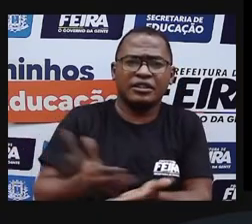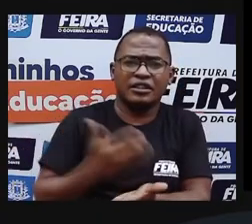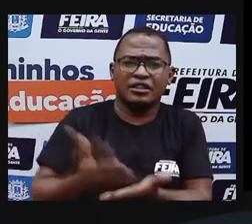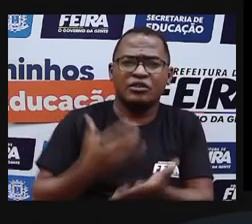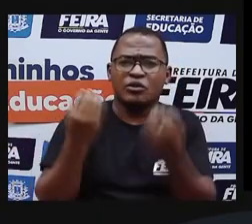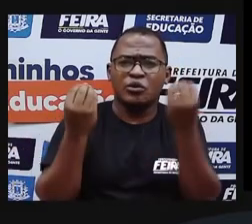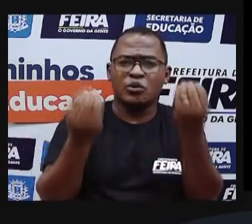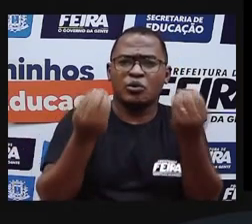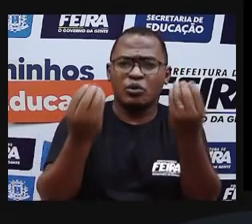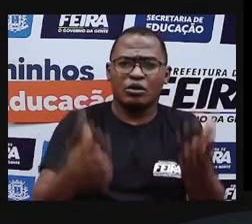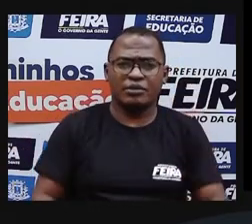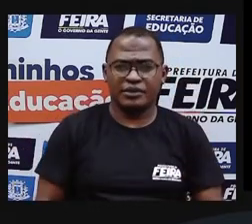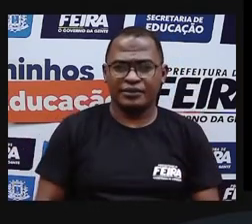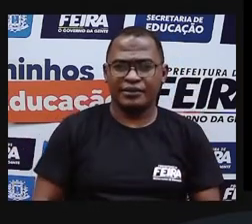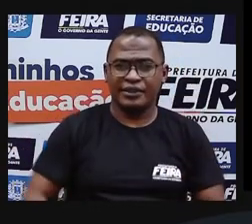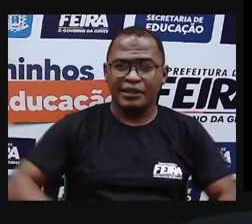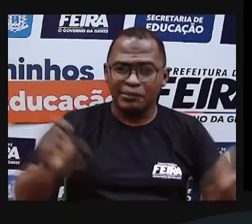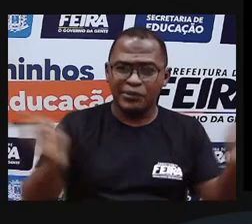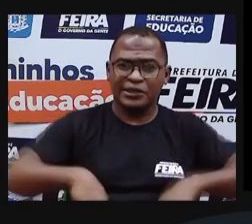imaginar o tamanho da luta dela?